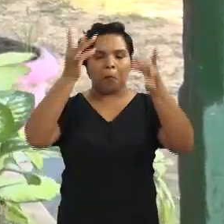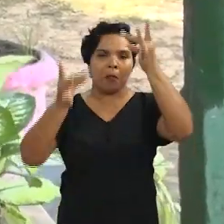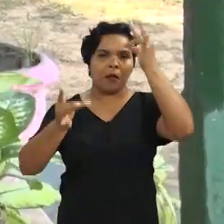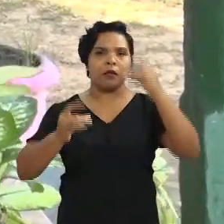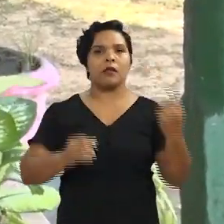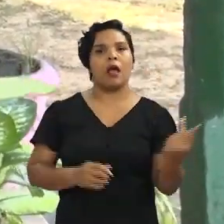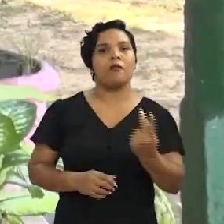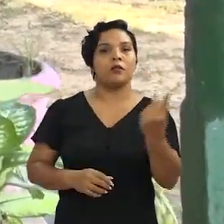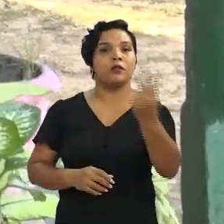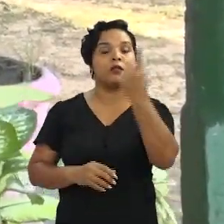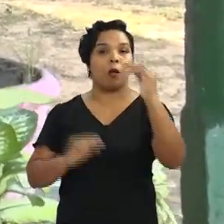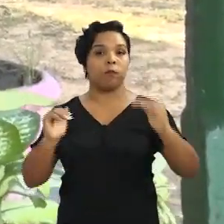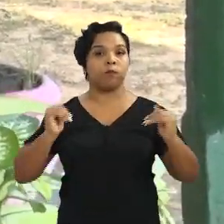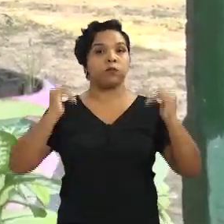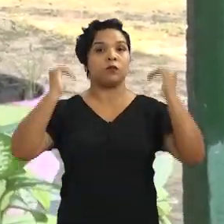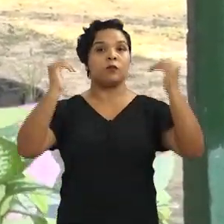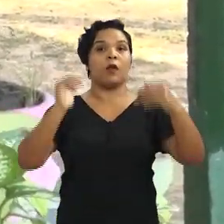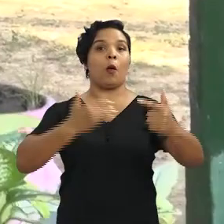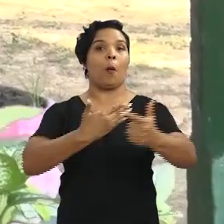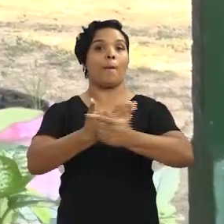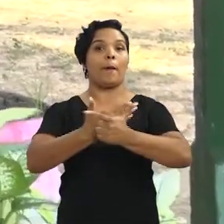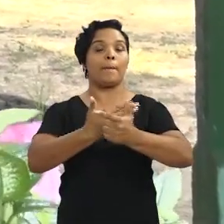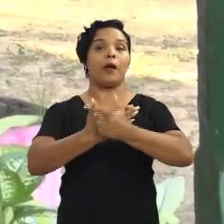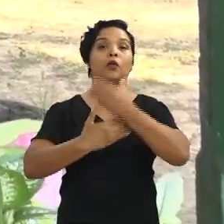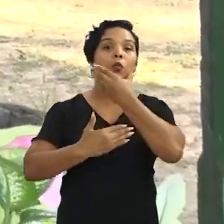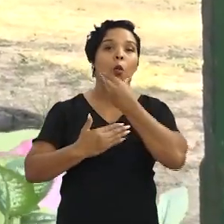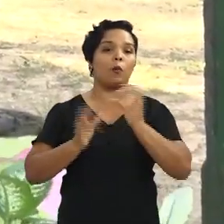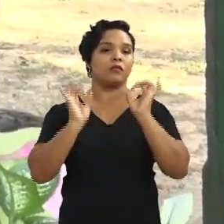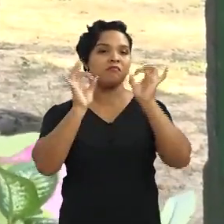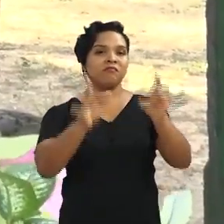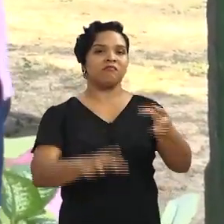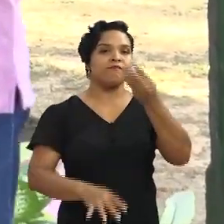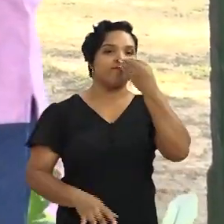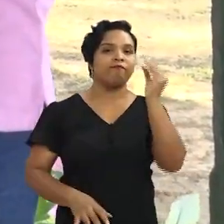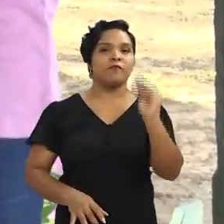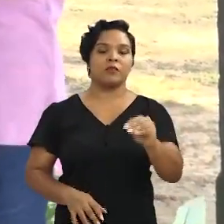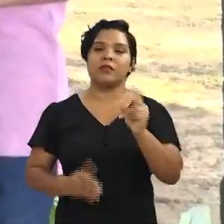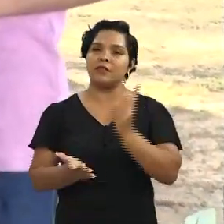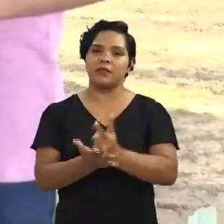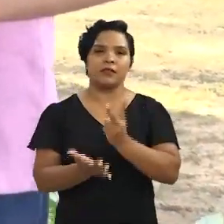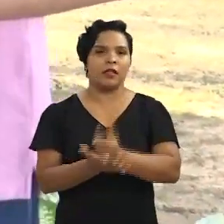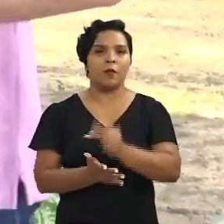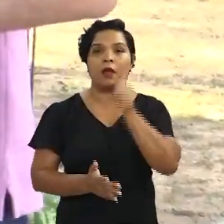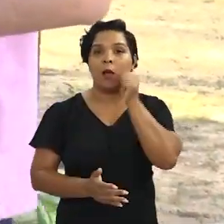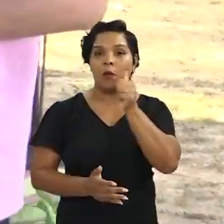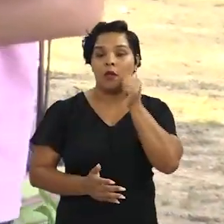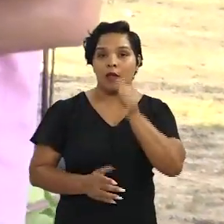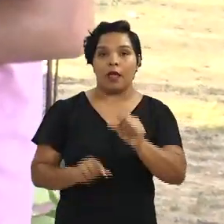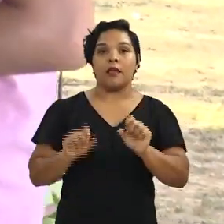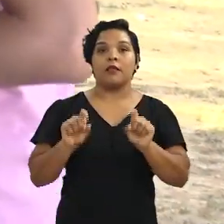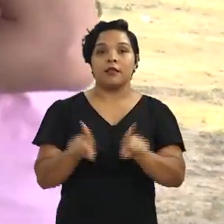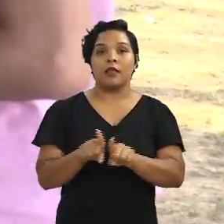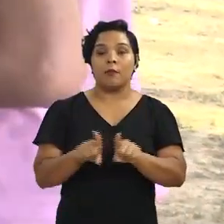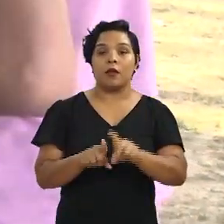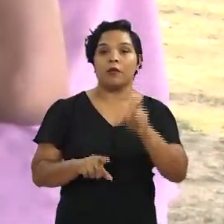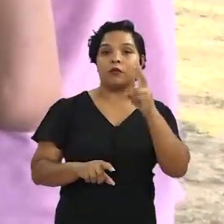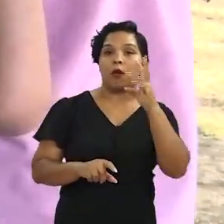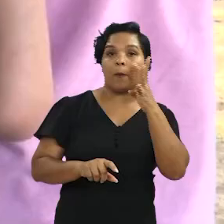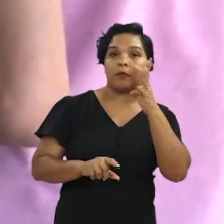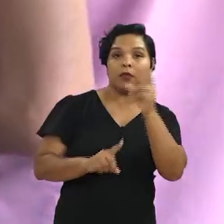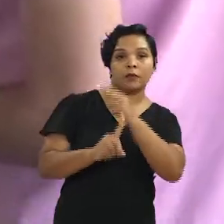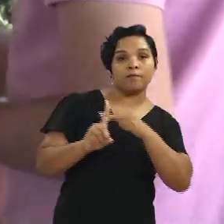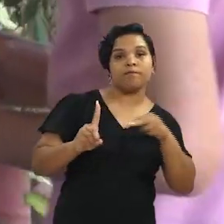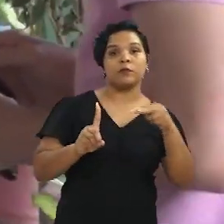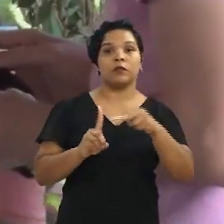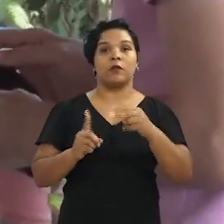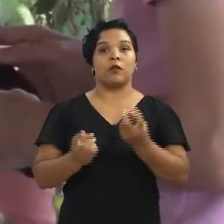seja, da decoreba, e com a valorização suprema do papel do homem, e negligenciando sempre a mulher. O que se observa